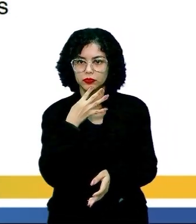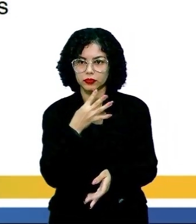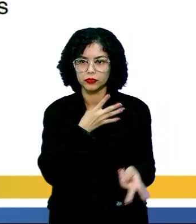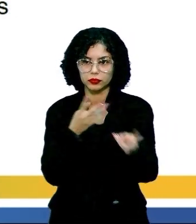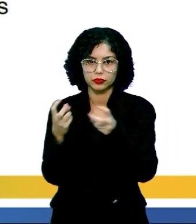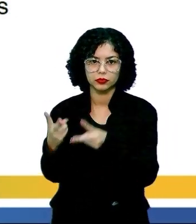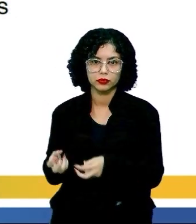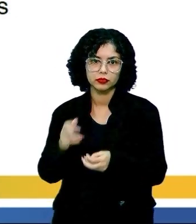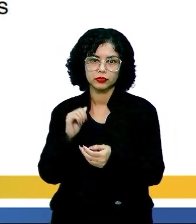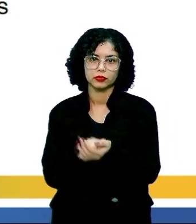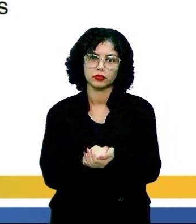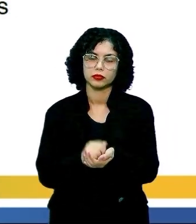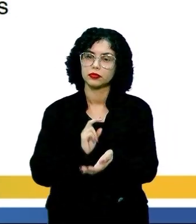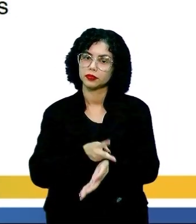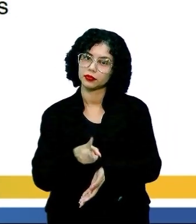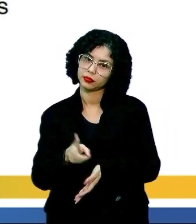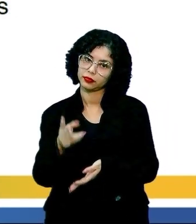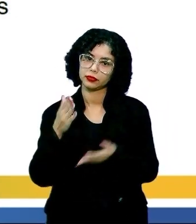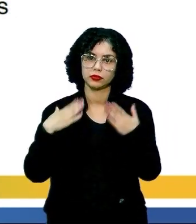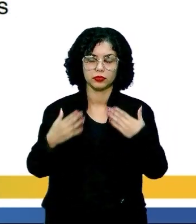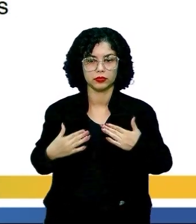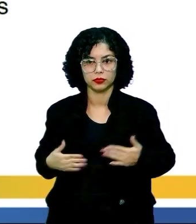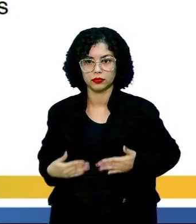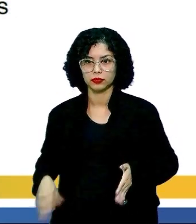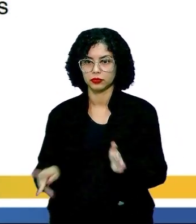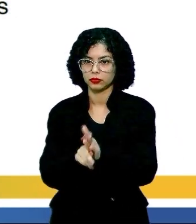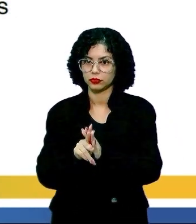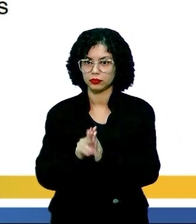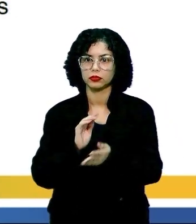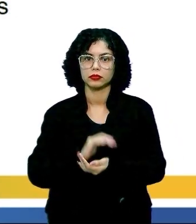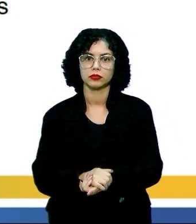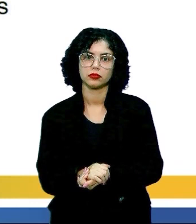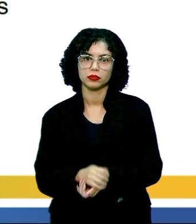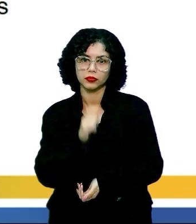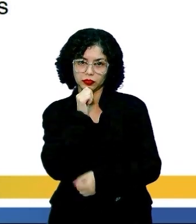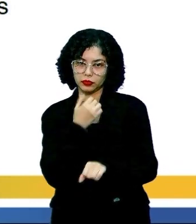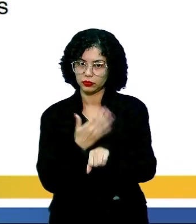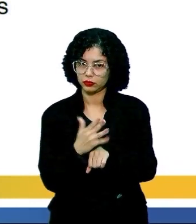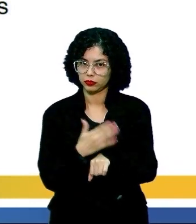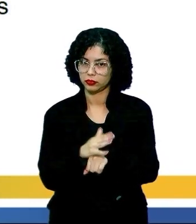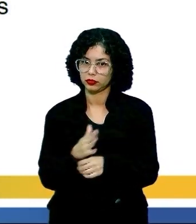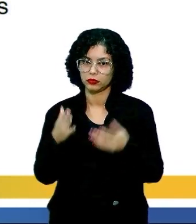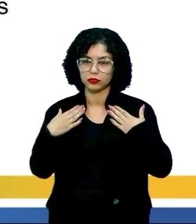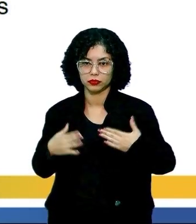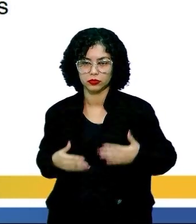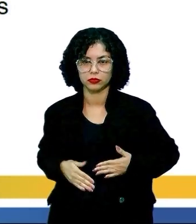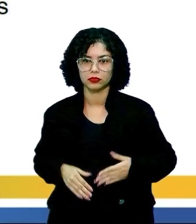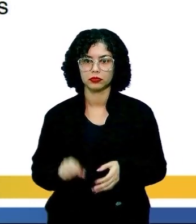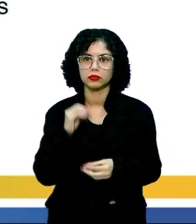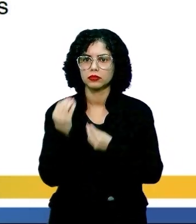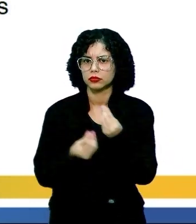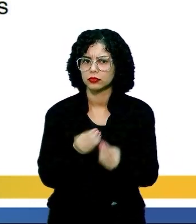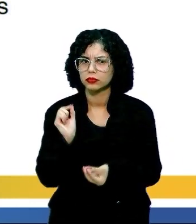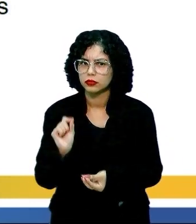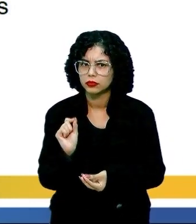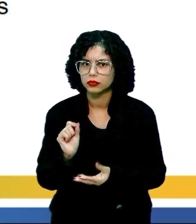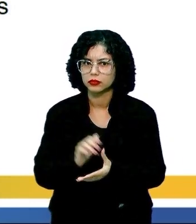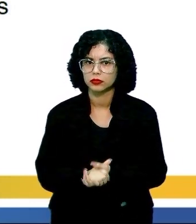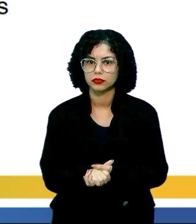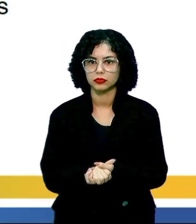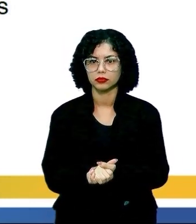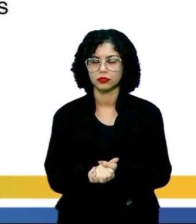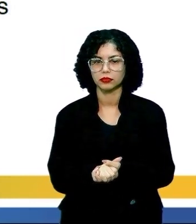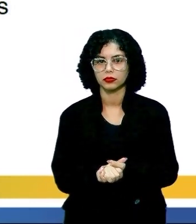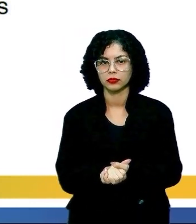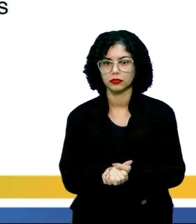a conhecer e a perceber de forma permanente e contínua o seu próprio corpo, concebendo as práticas corporais como meio